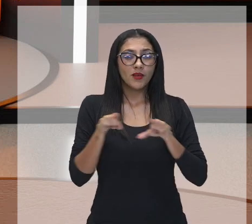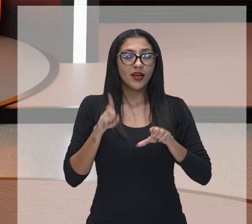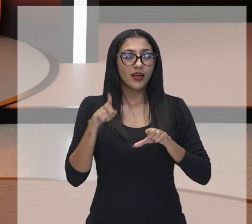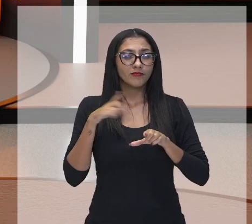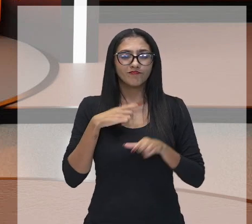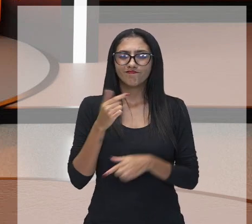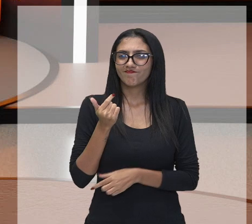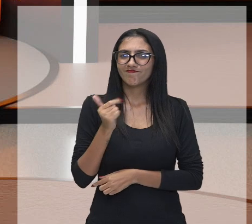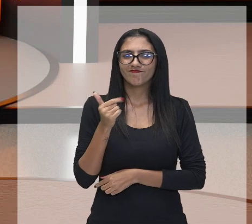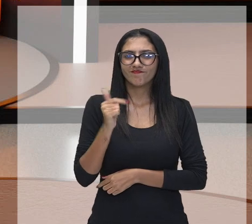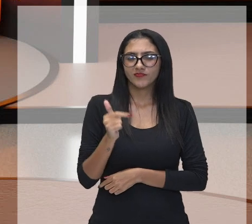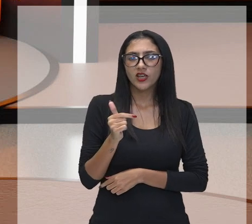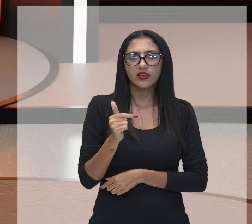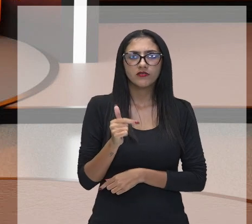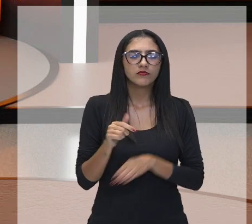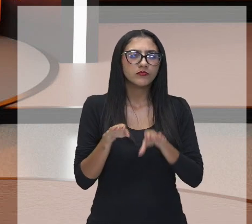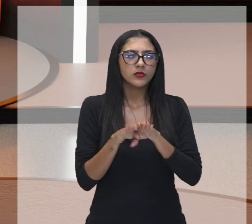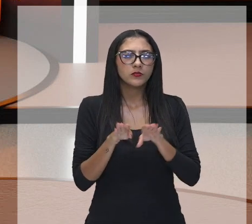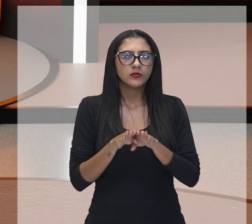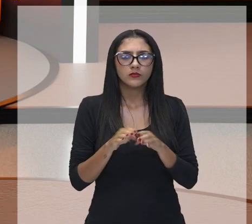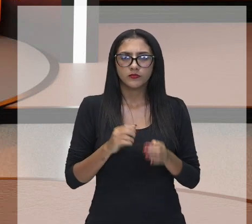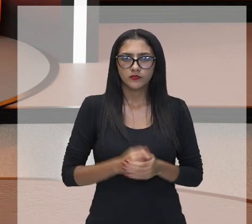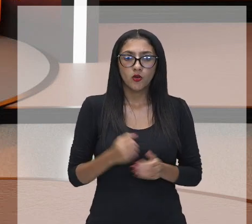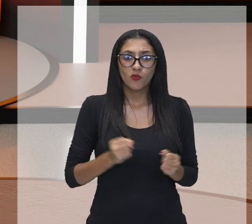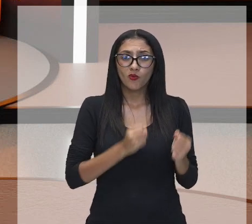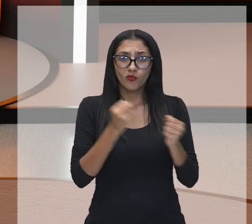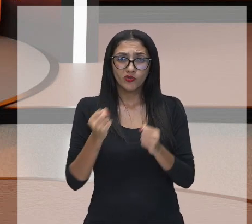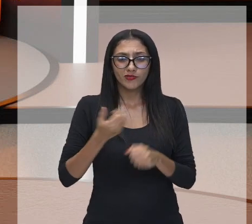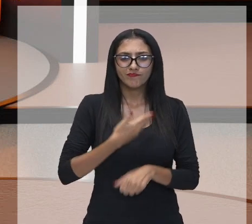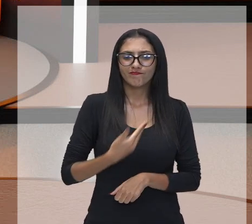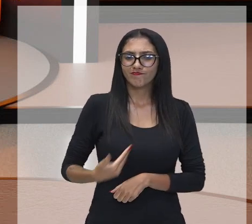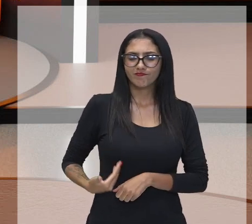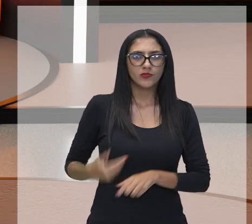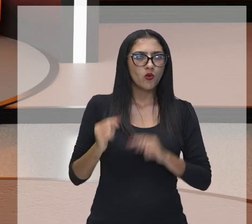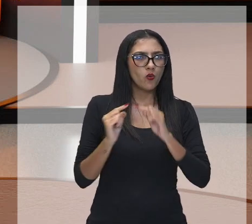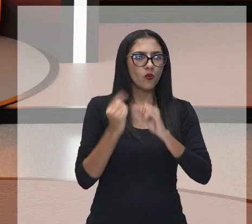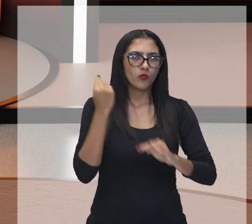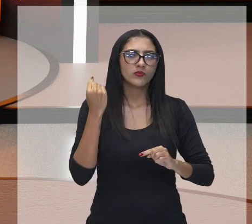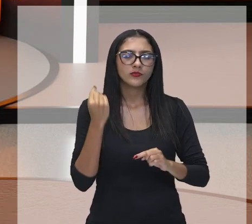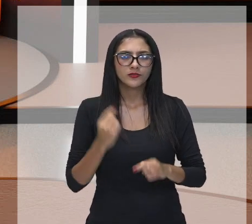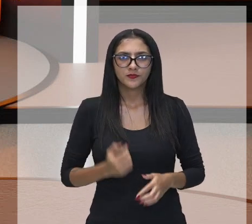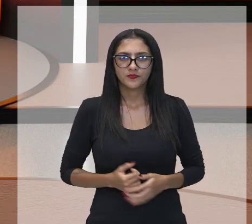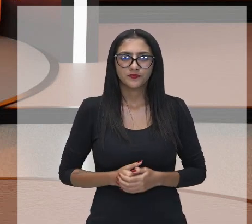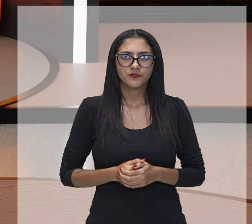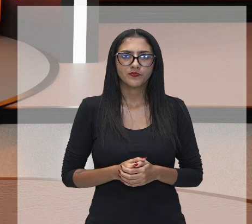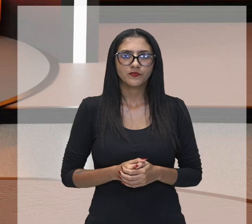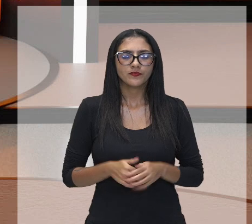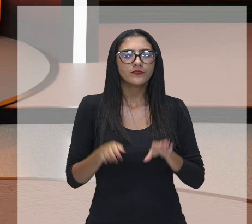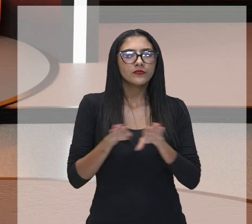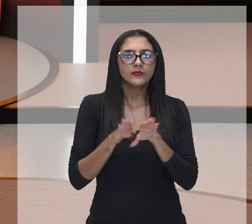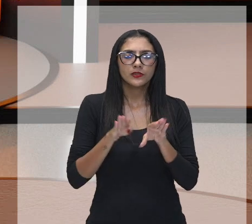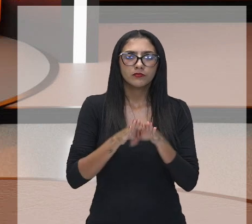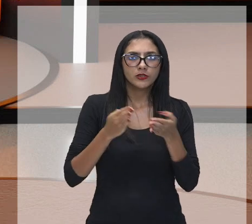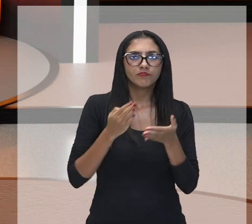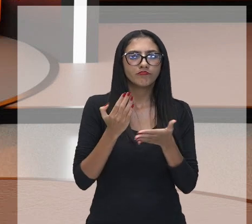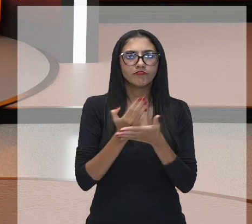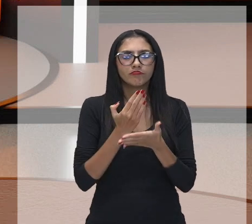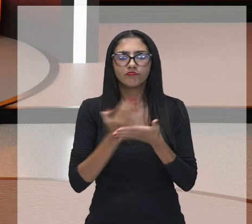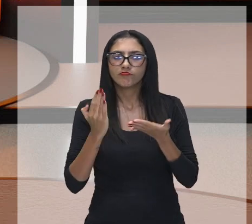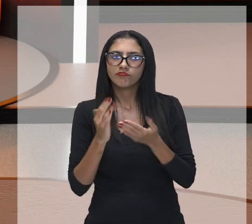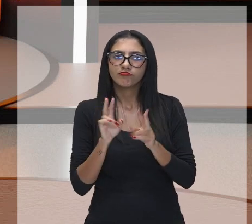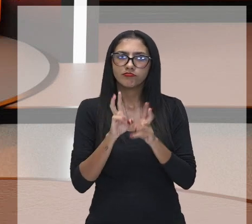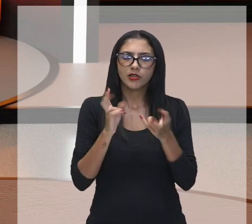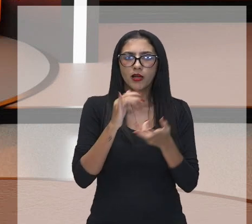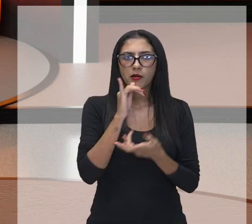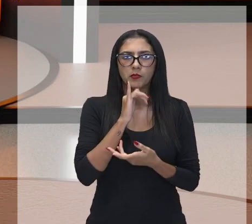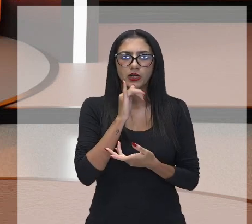ali da ameaça do governo central, do governo legalista, e também por conta ali da questão de eles começarem